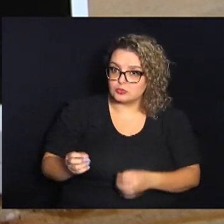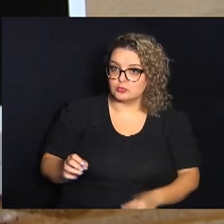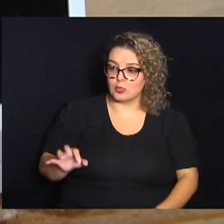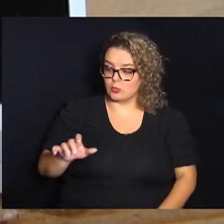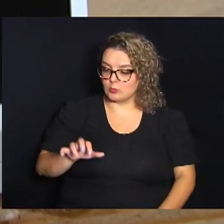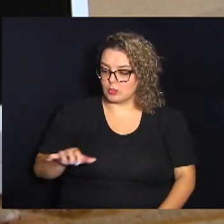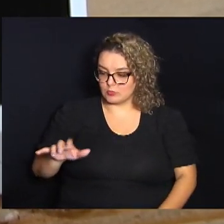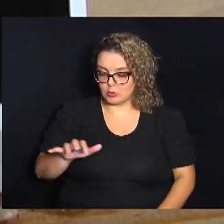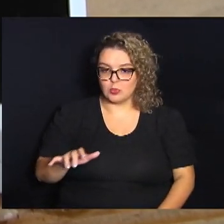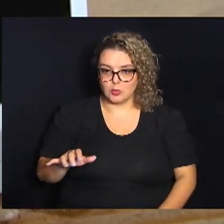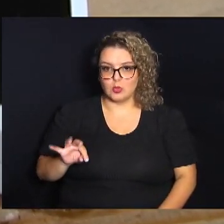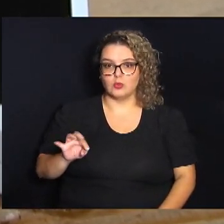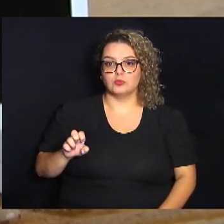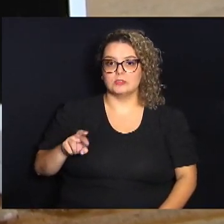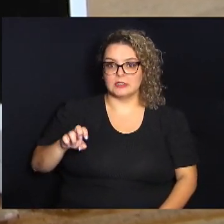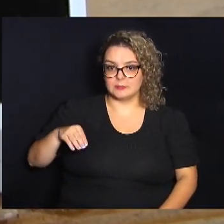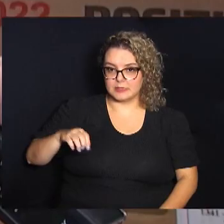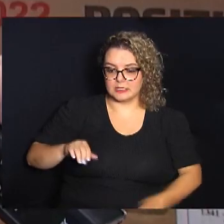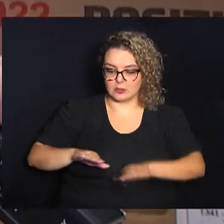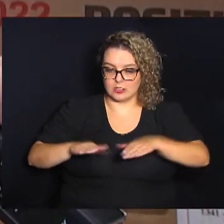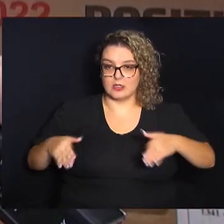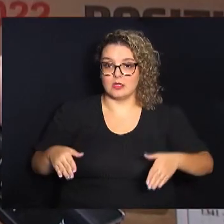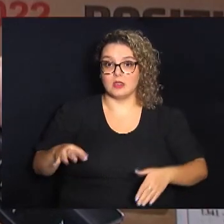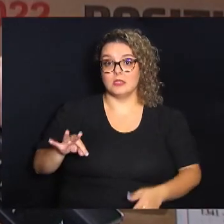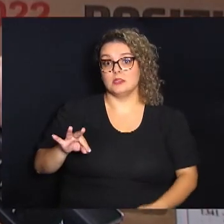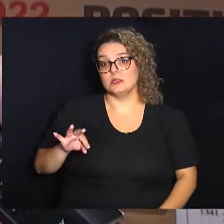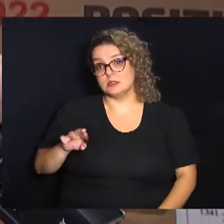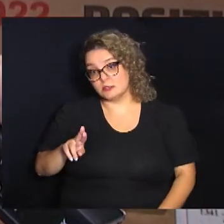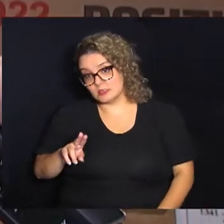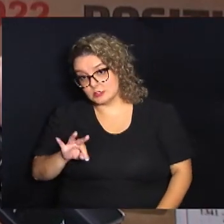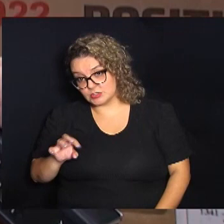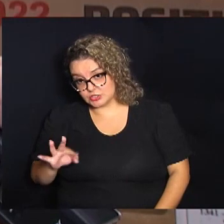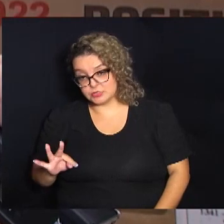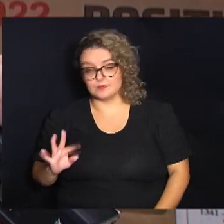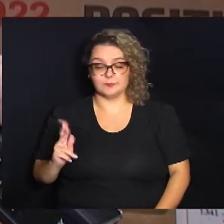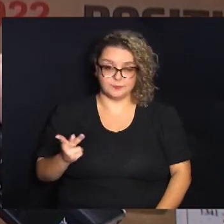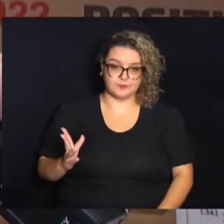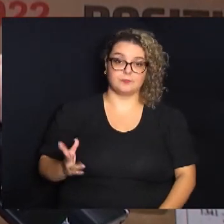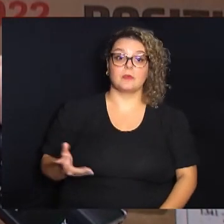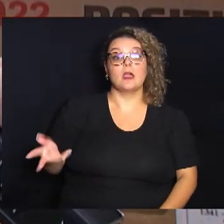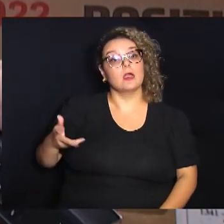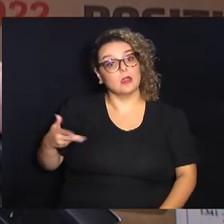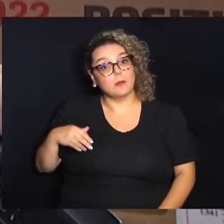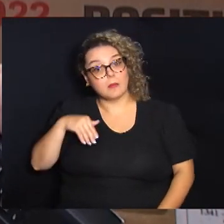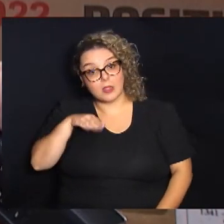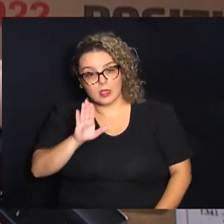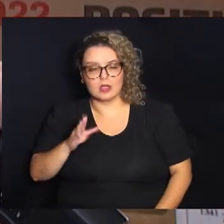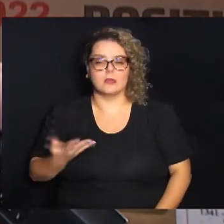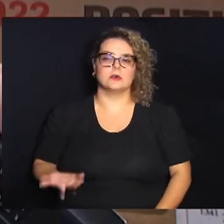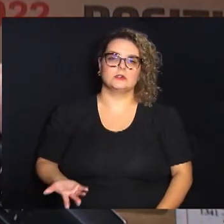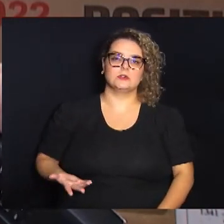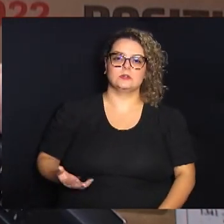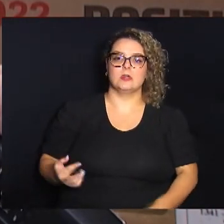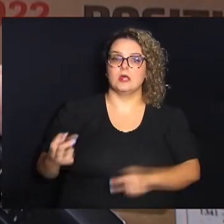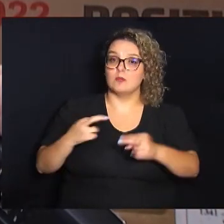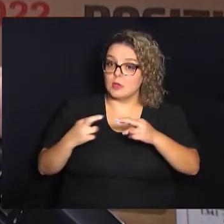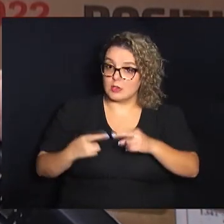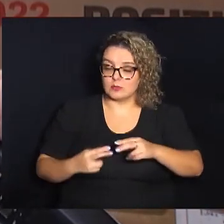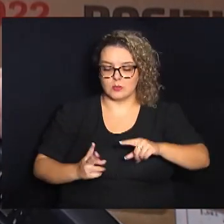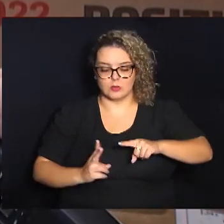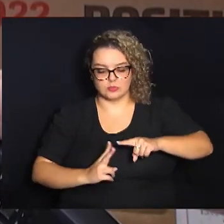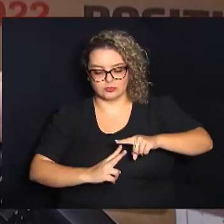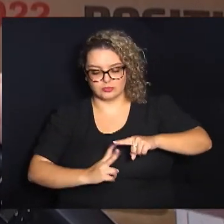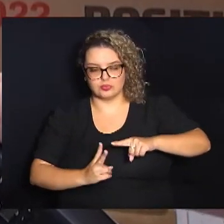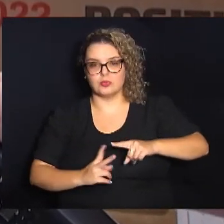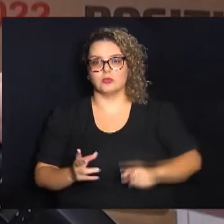microterminal, que é o terminal do mesário, ele é touch, é um processador mais célere, vai agilizar na identificação biométrica do